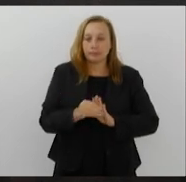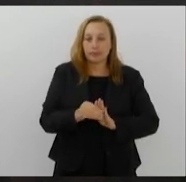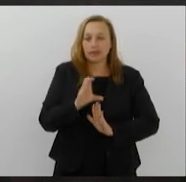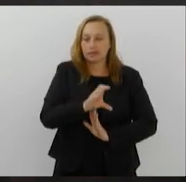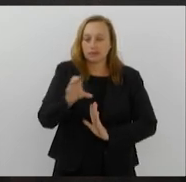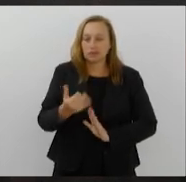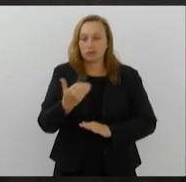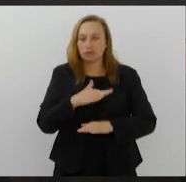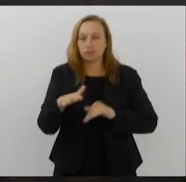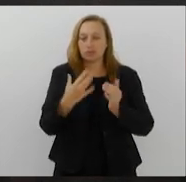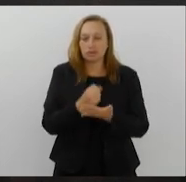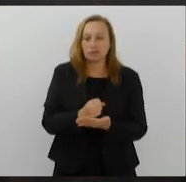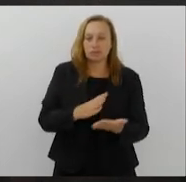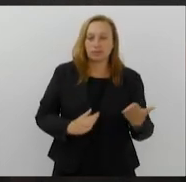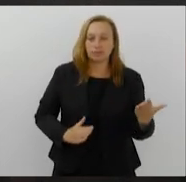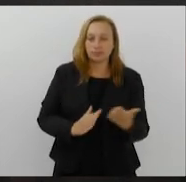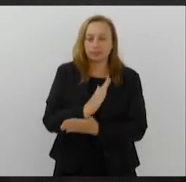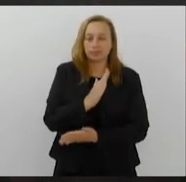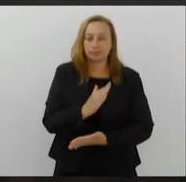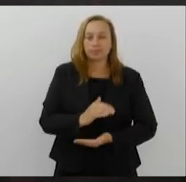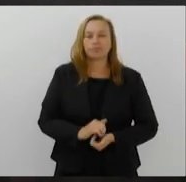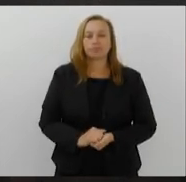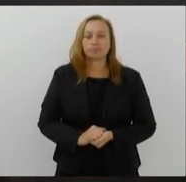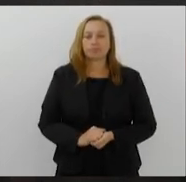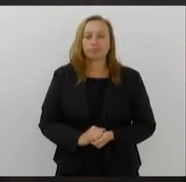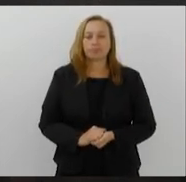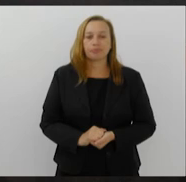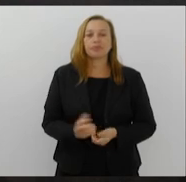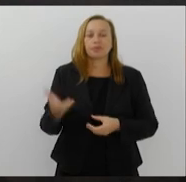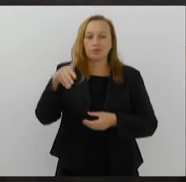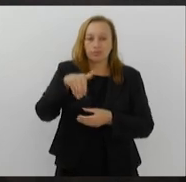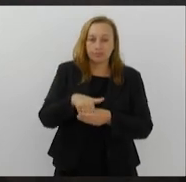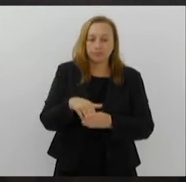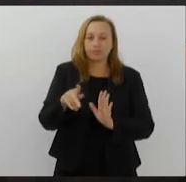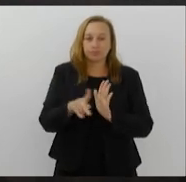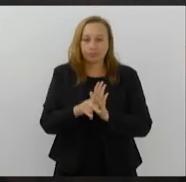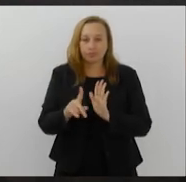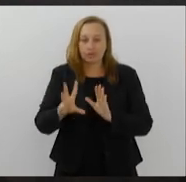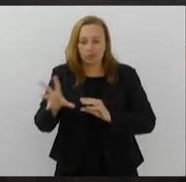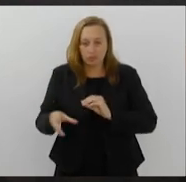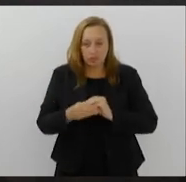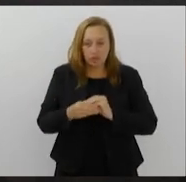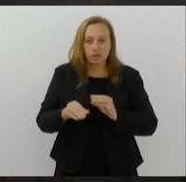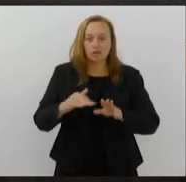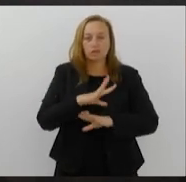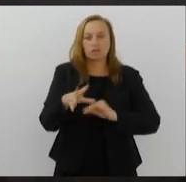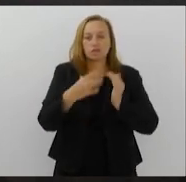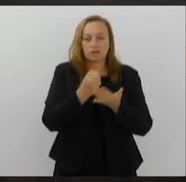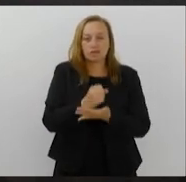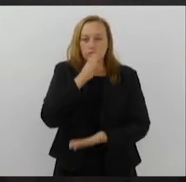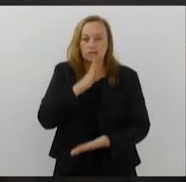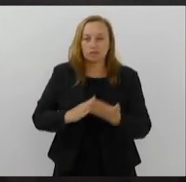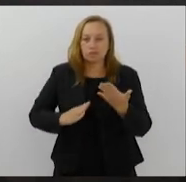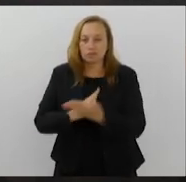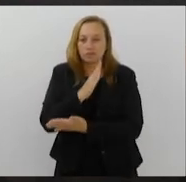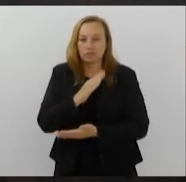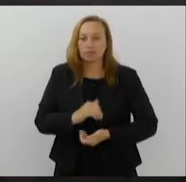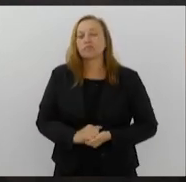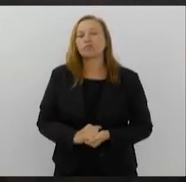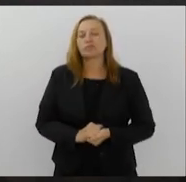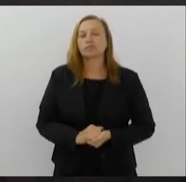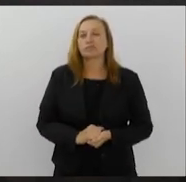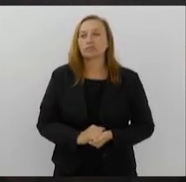CCJ. Os senhores que aprovam, permaneçam como estão. Aprovado. Em votação, projeto assim emendado. Os senhores que aprovam, permaneçam como estão.